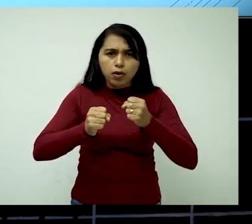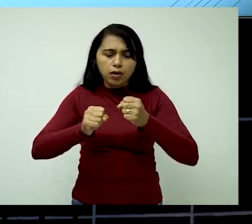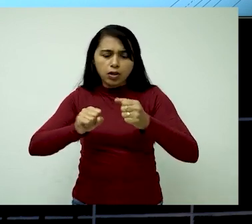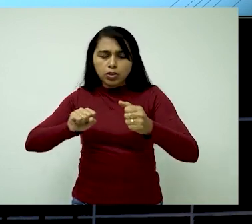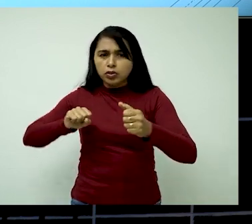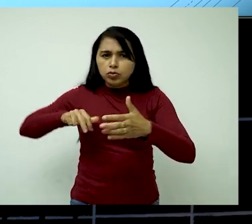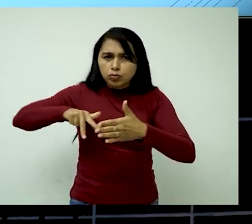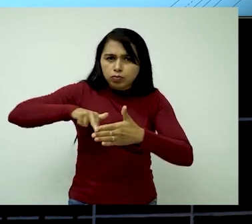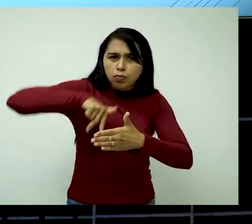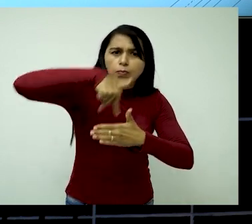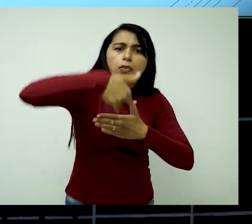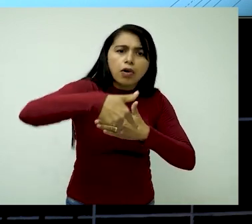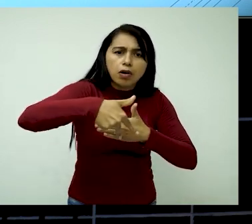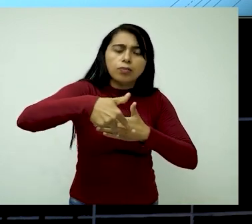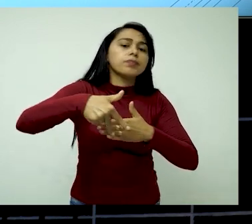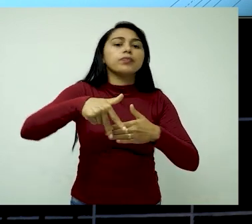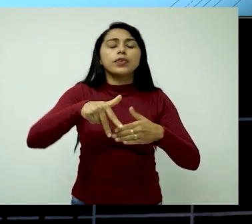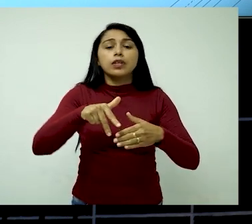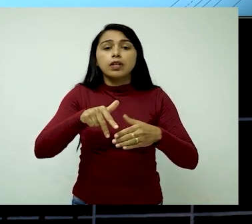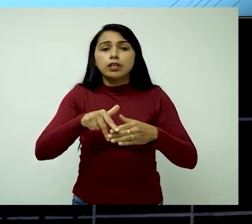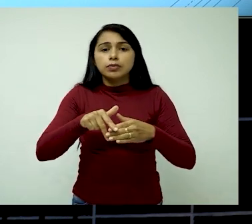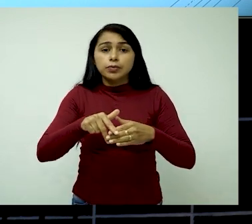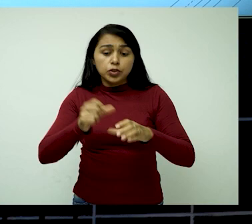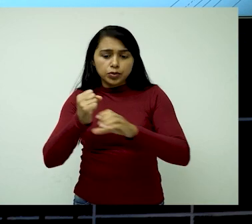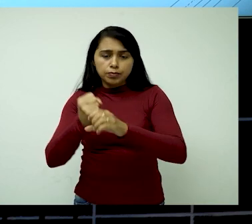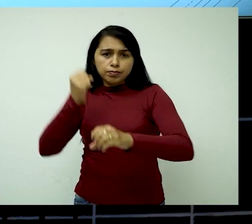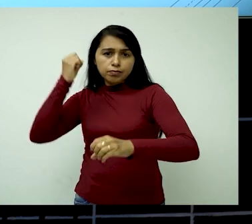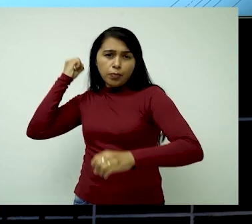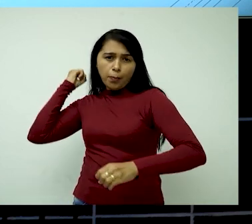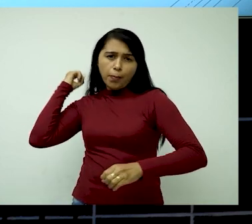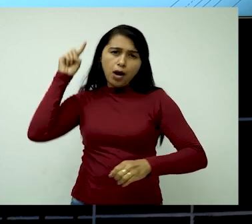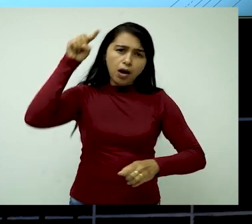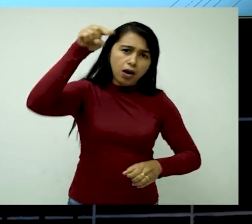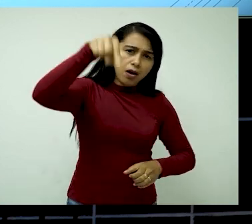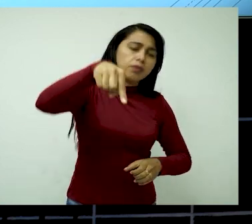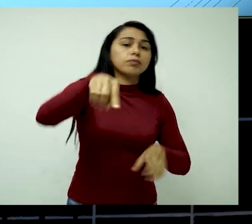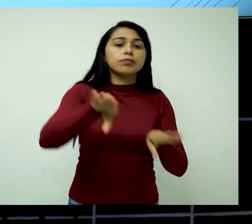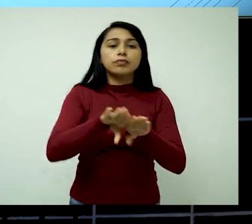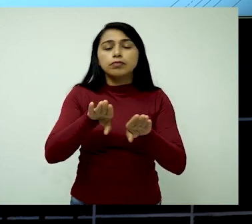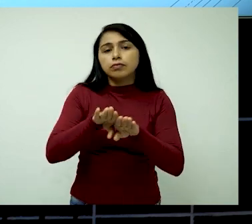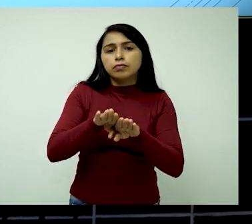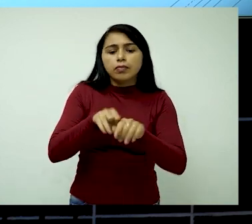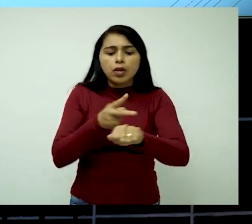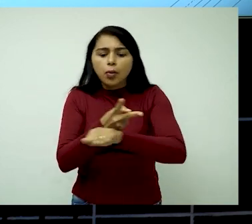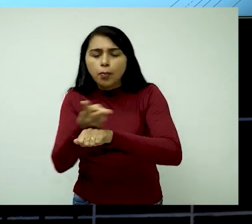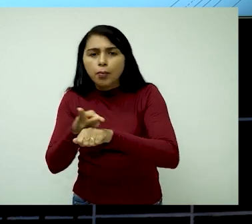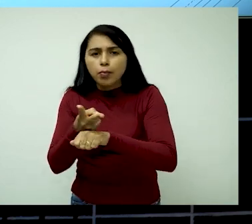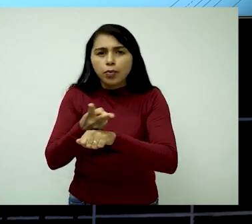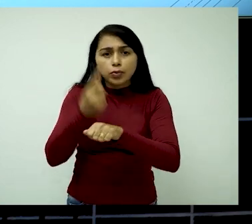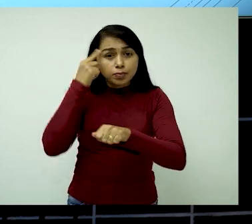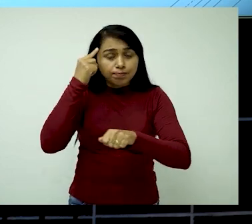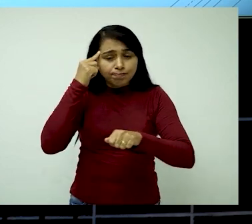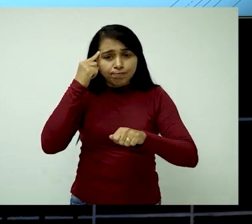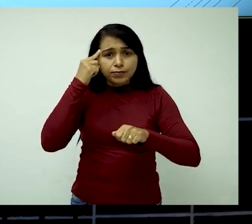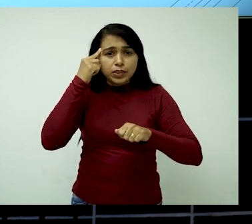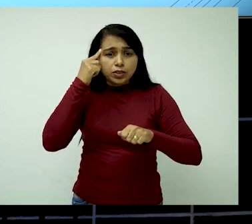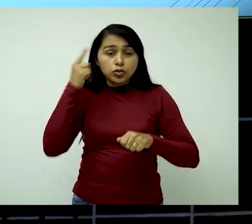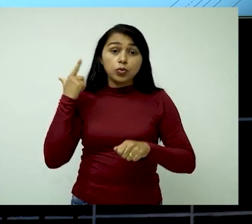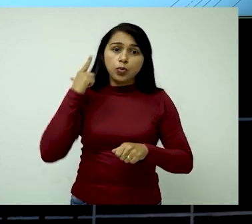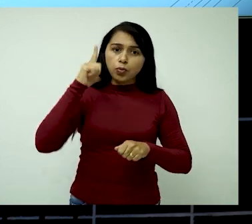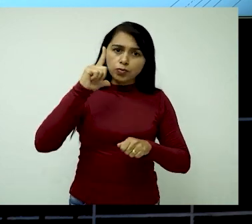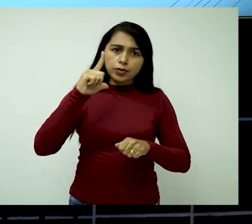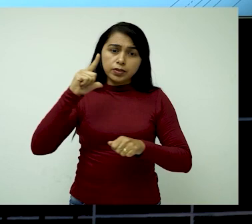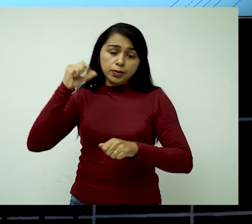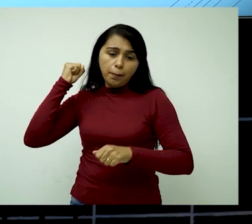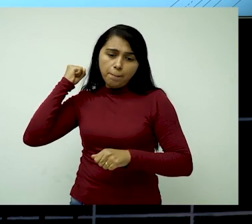lançar objetos, como eu coloquei para vocês, tá? Na captura da necessidade de capturar